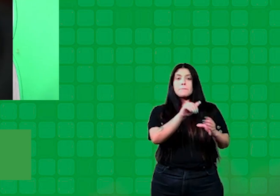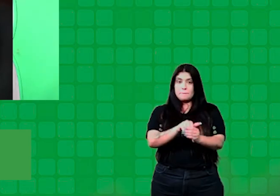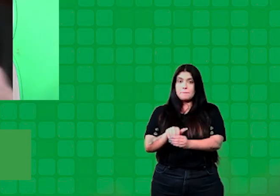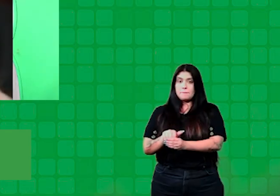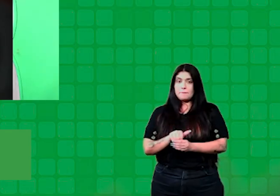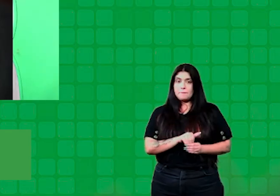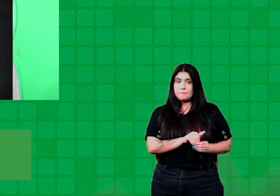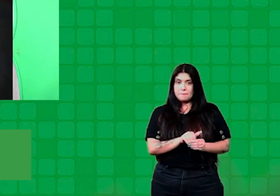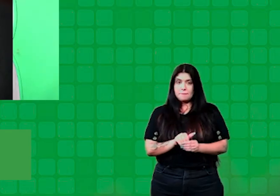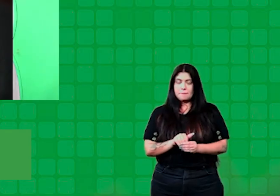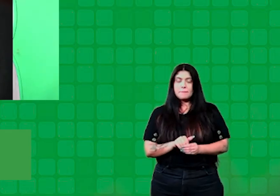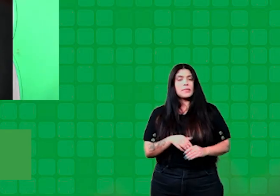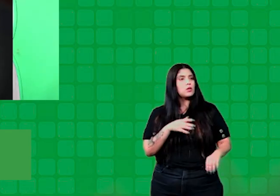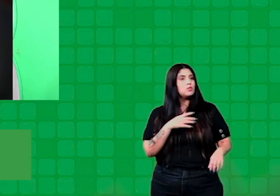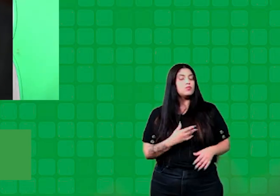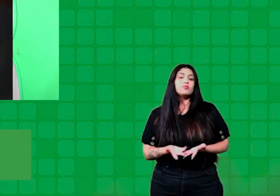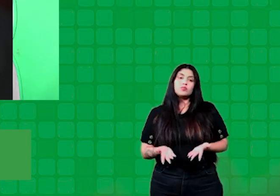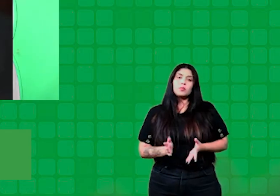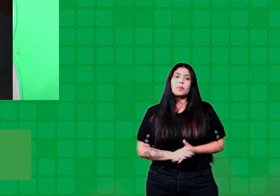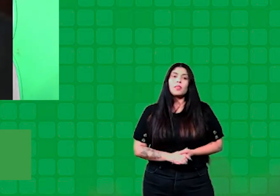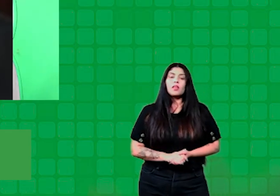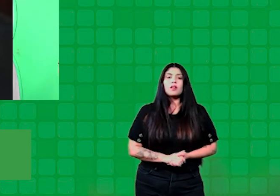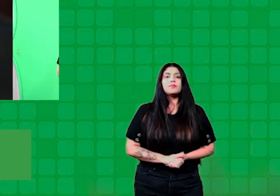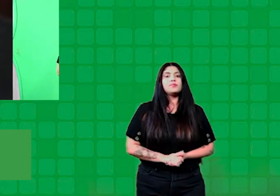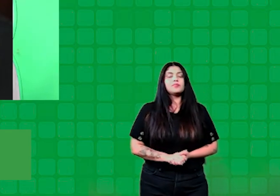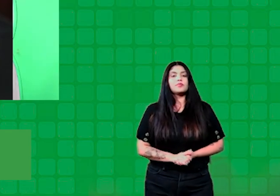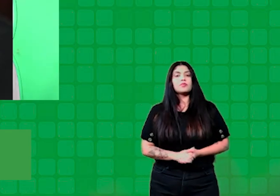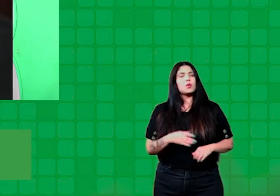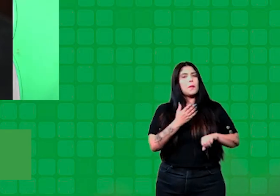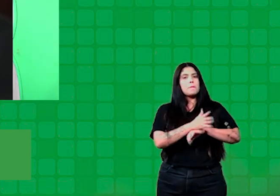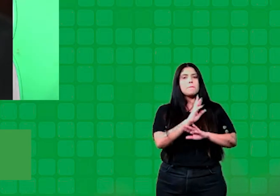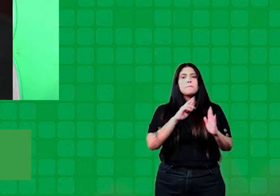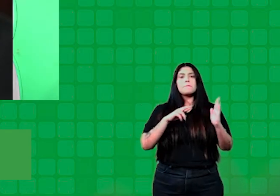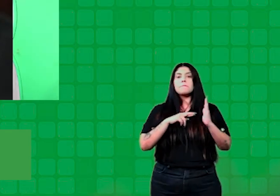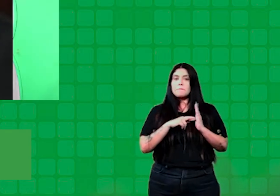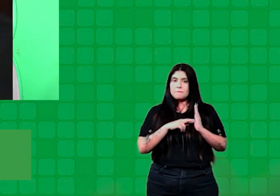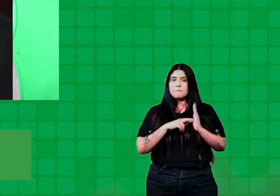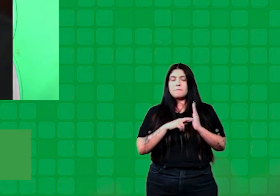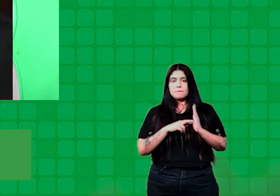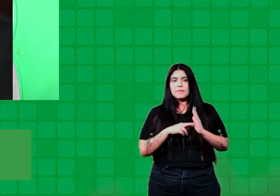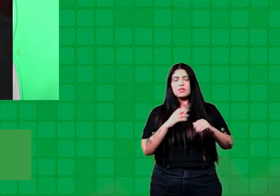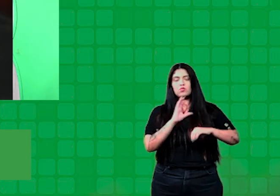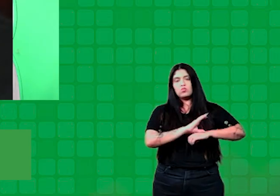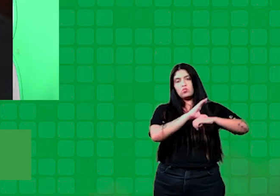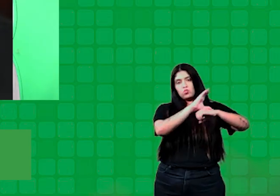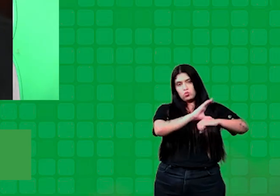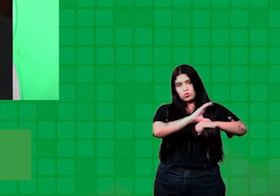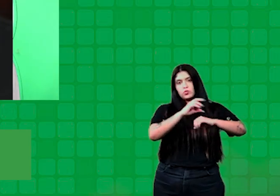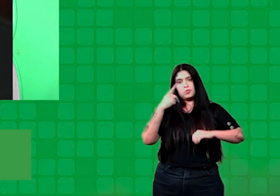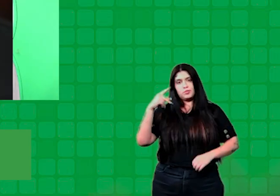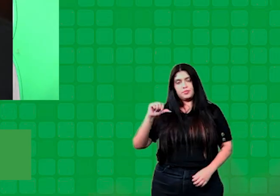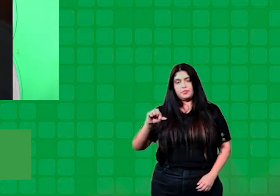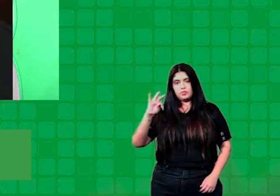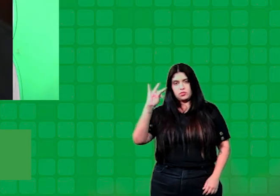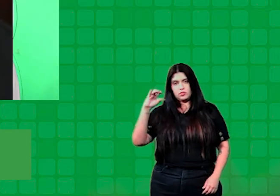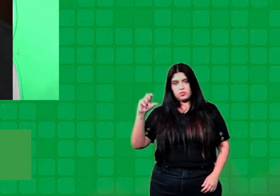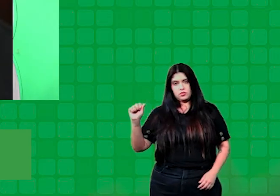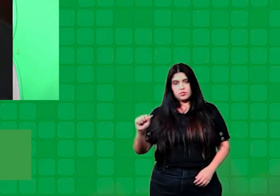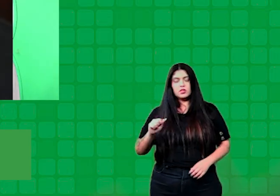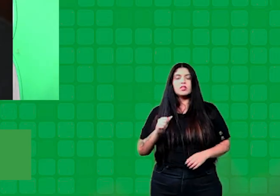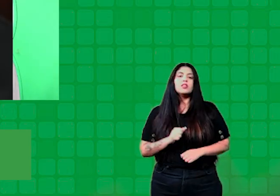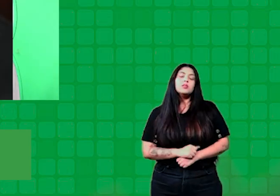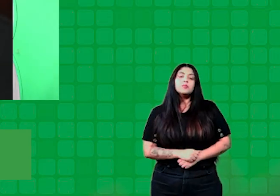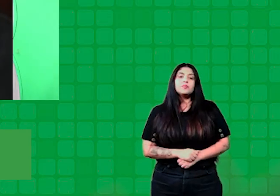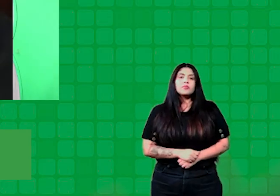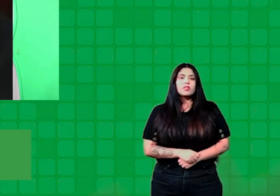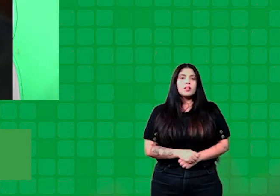gente aprovar da forma que está o relato da nossa conselheira Patrícia, que é aprovado desde que atenda